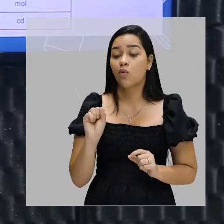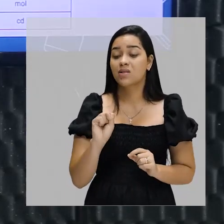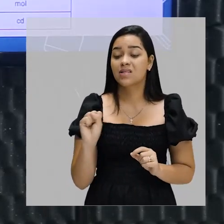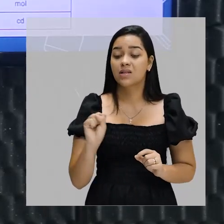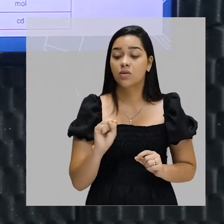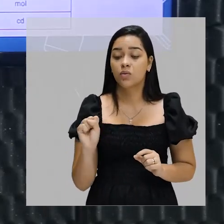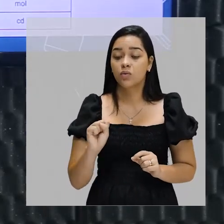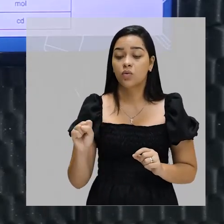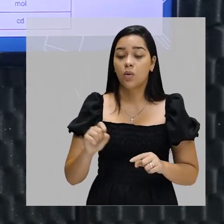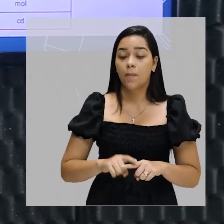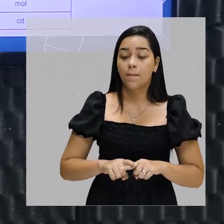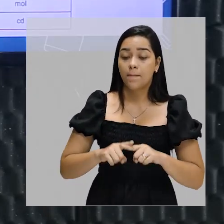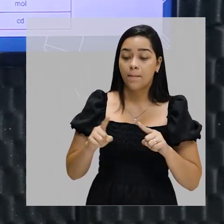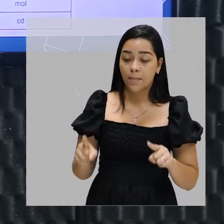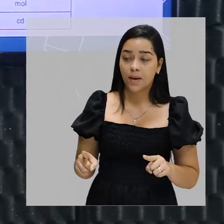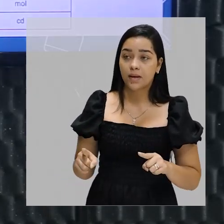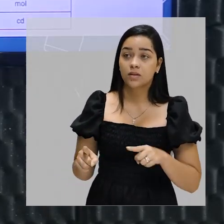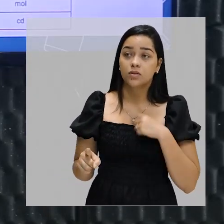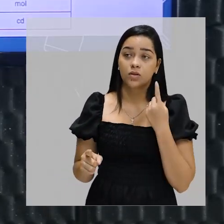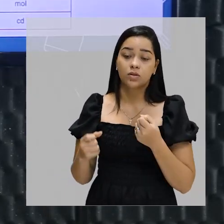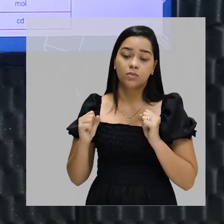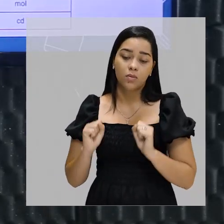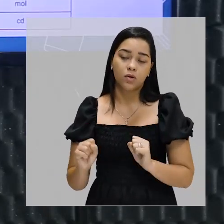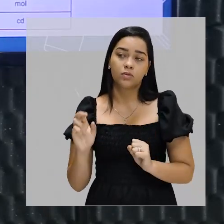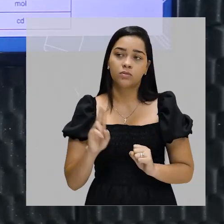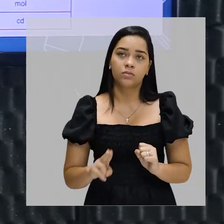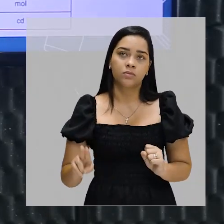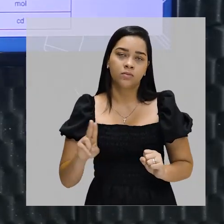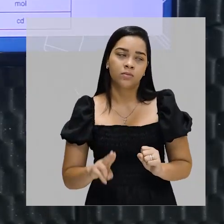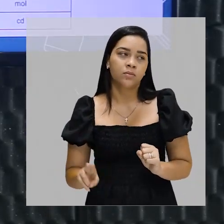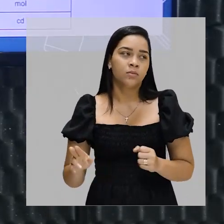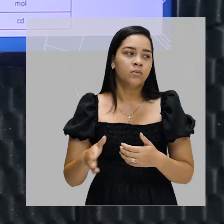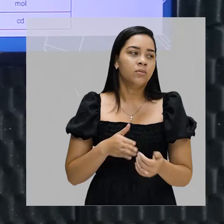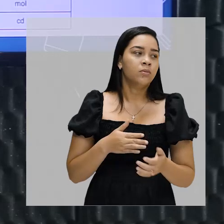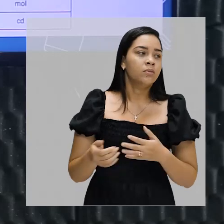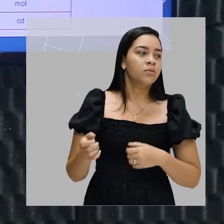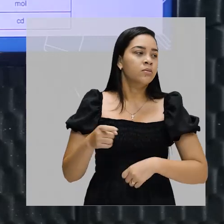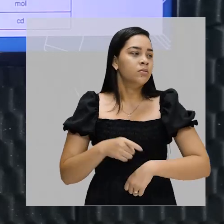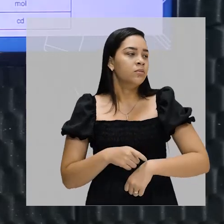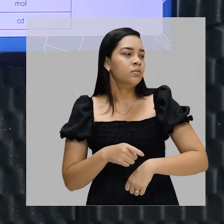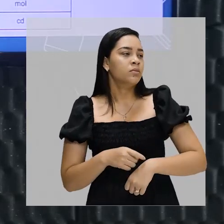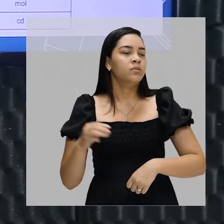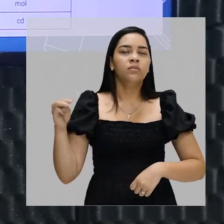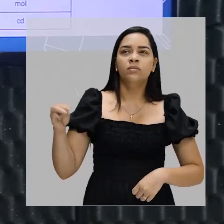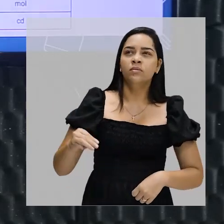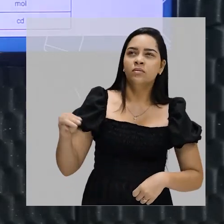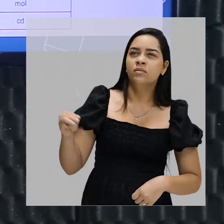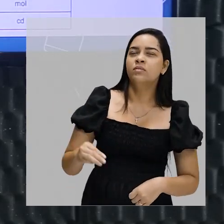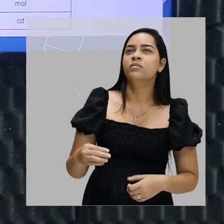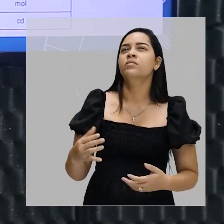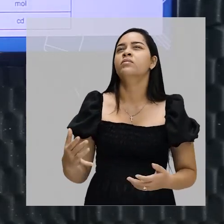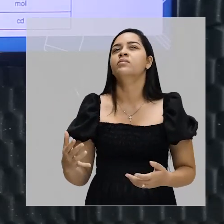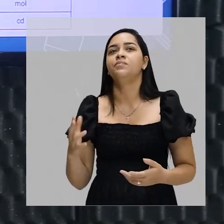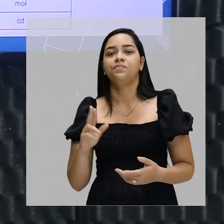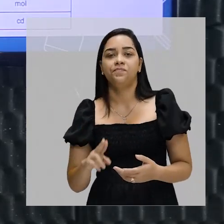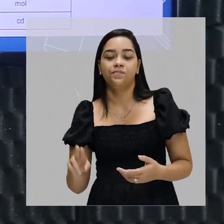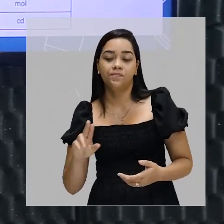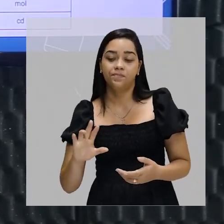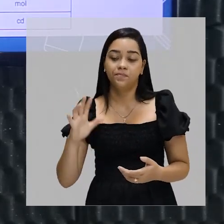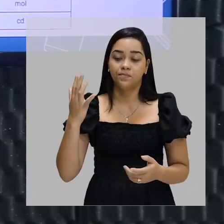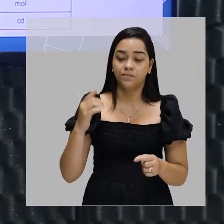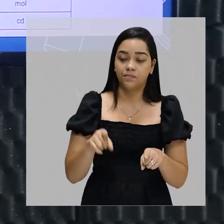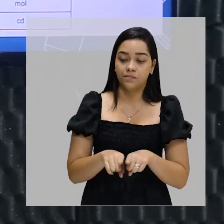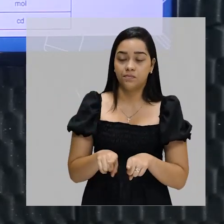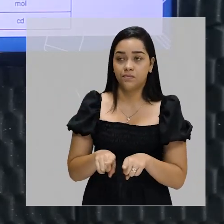segundo. Mas, claro, a gente pode utilizar em determinado momento o minuto, em determinada